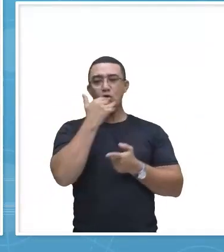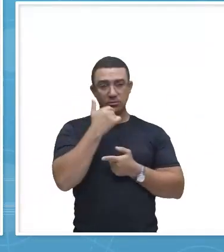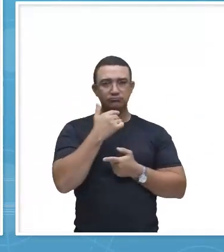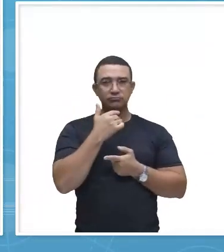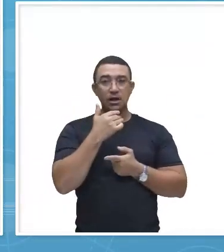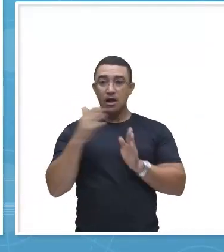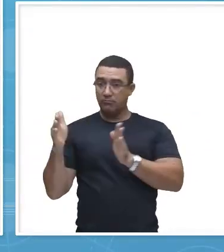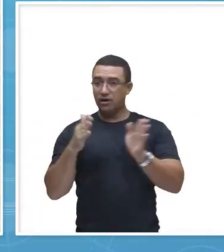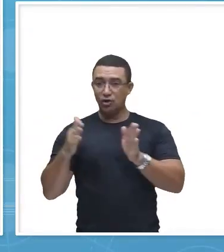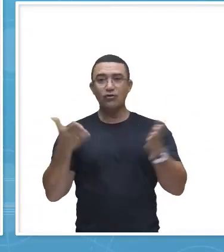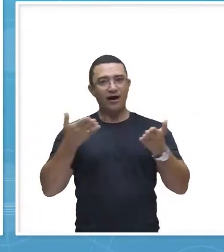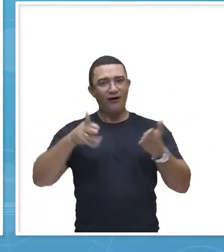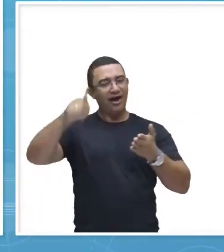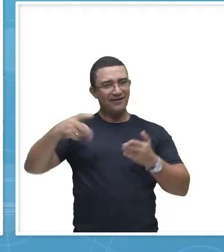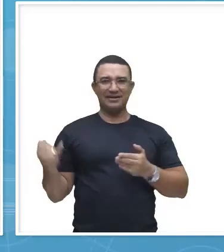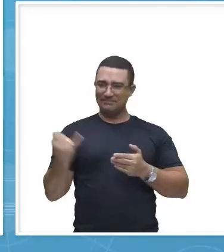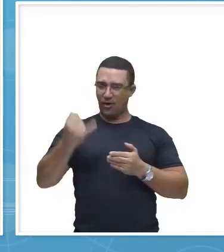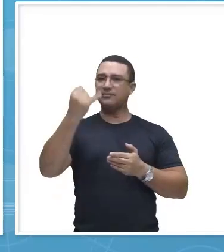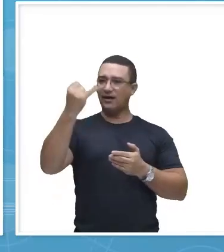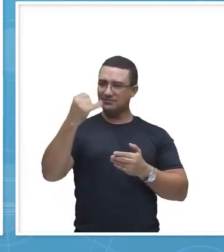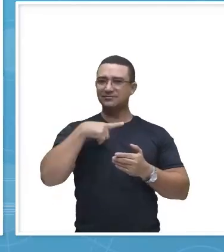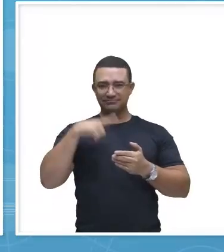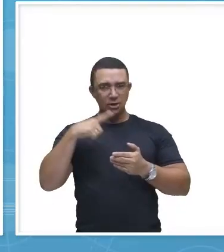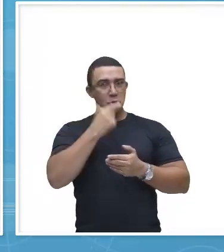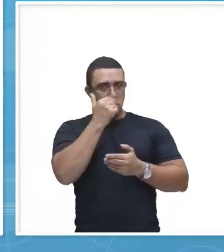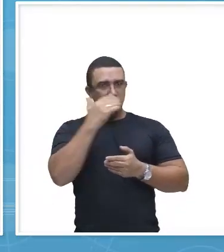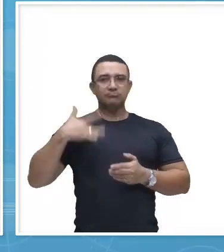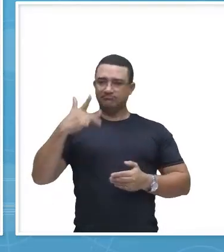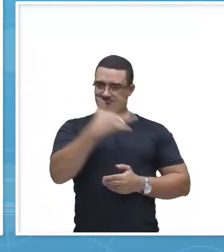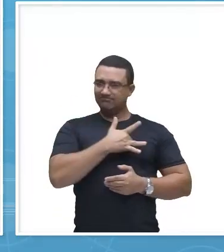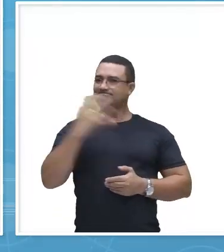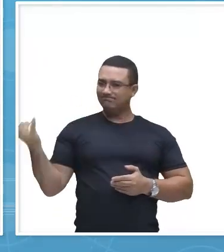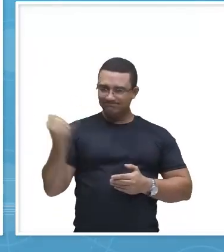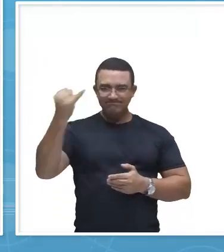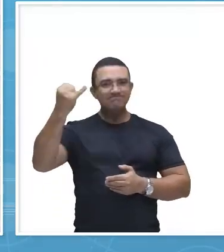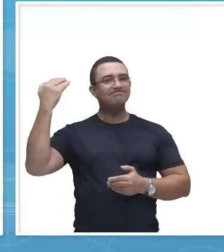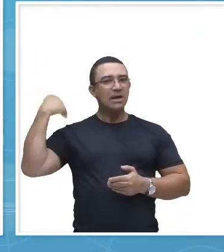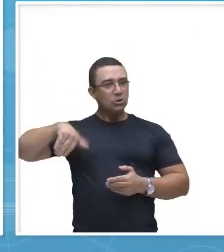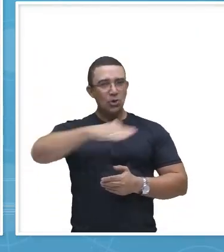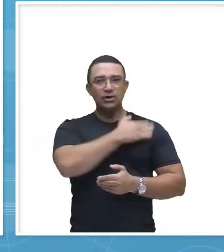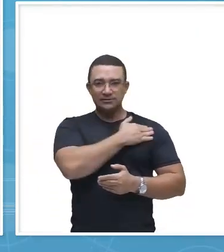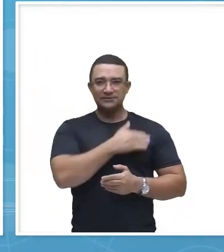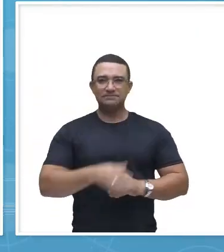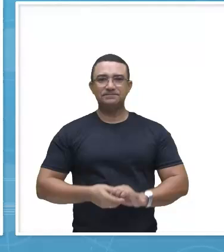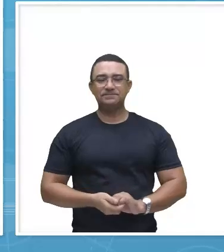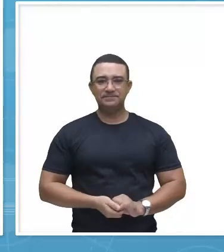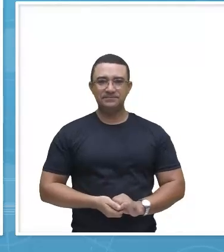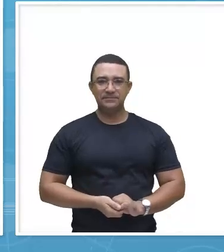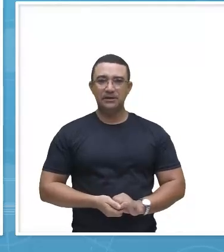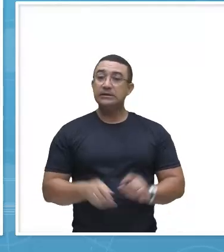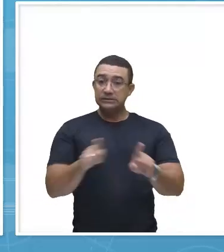saudável, da alimentação mais regrada, que é importante para todos nós. Outra forma de relacionamento social também são